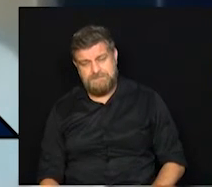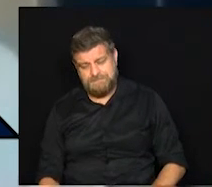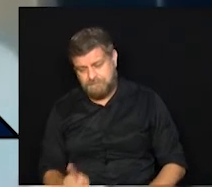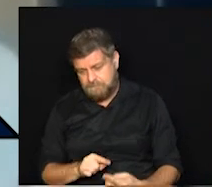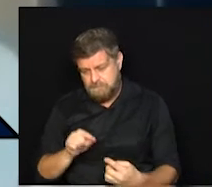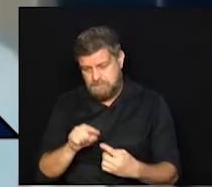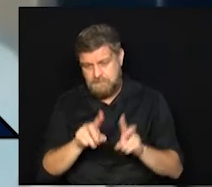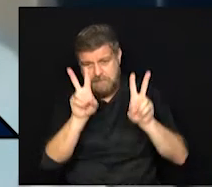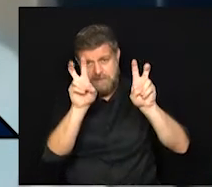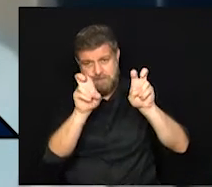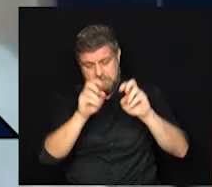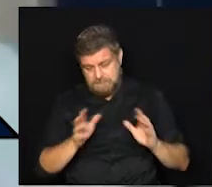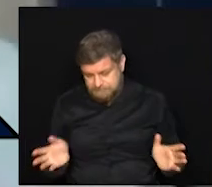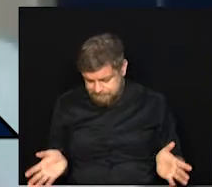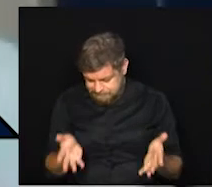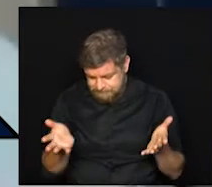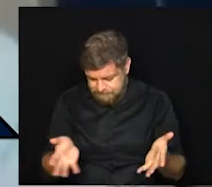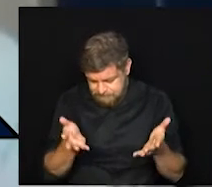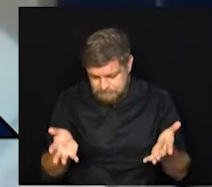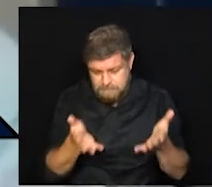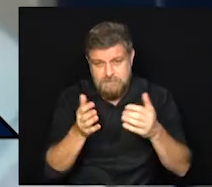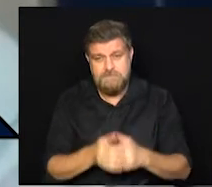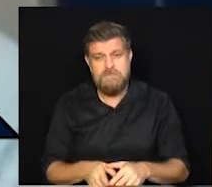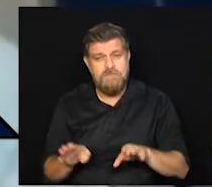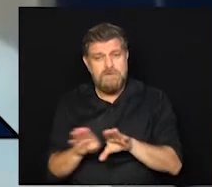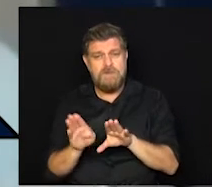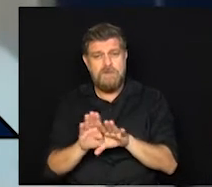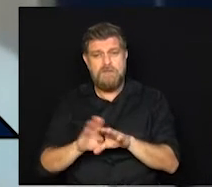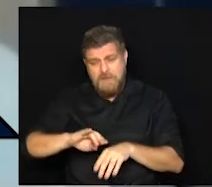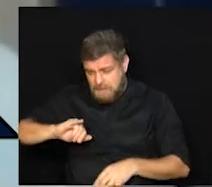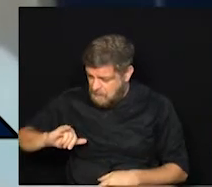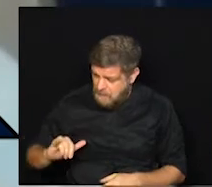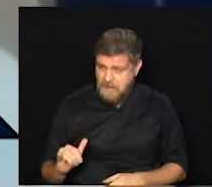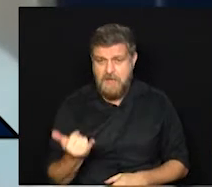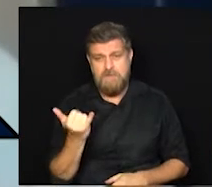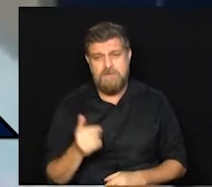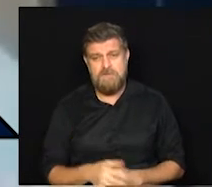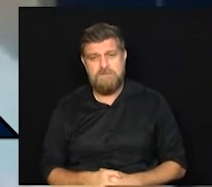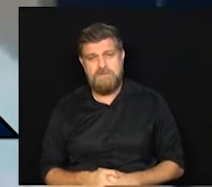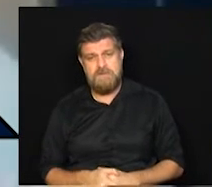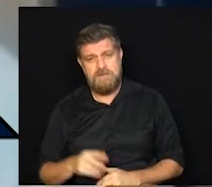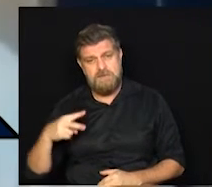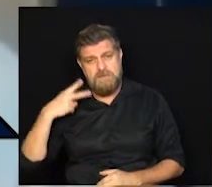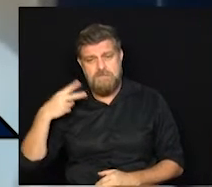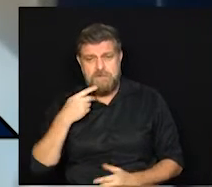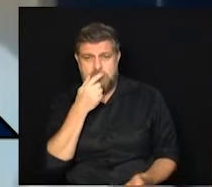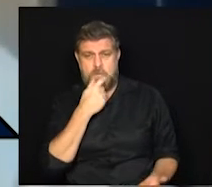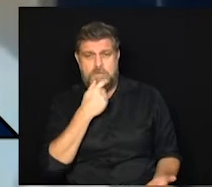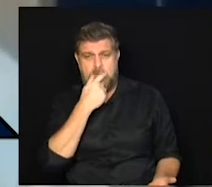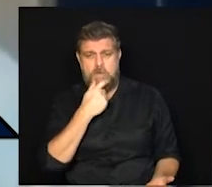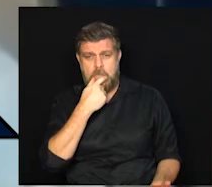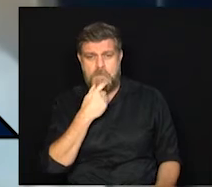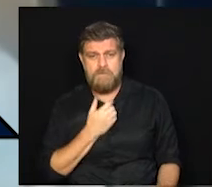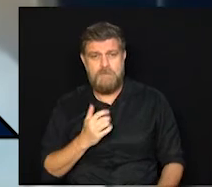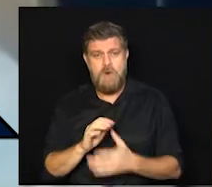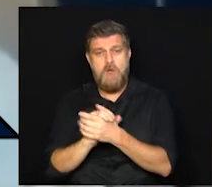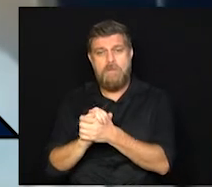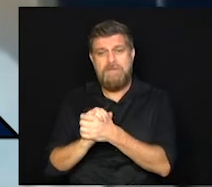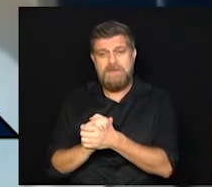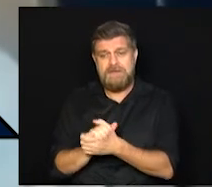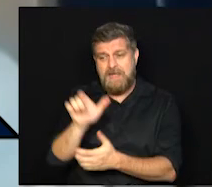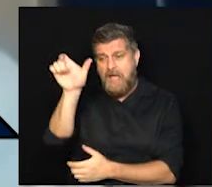fomentar temáticas dessa natureza. E eu quero aproveitar também, vereador presidente Marrom Cunha, cumprimentar uma mãe que está